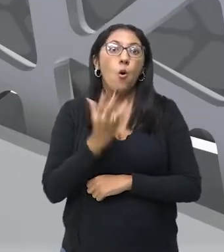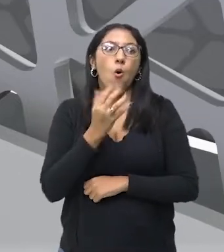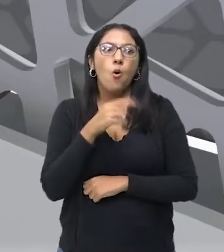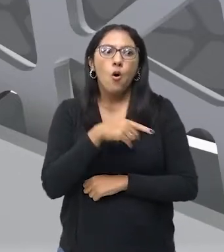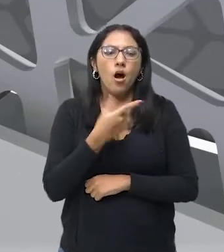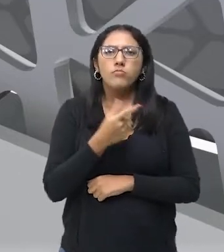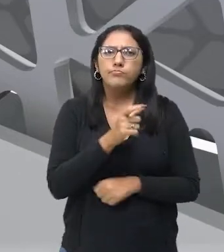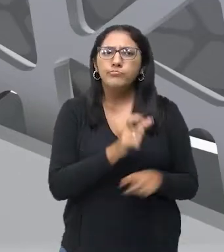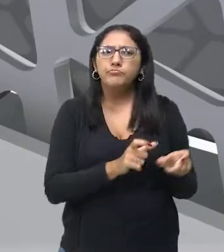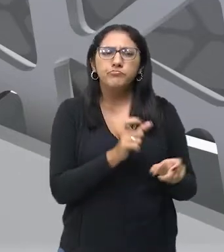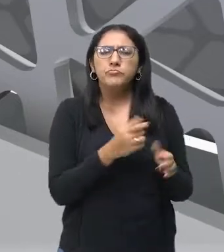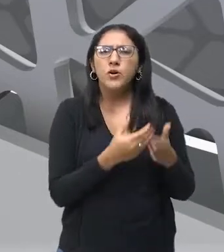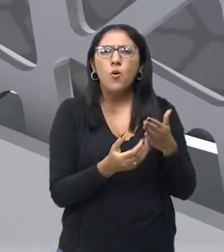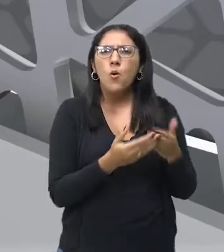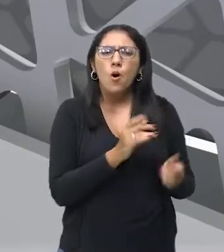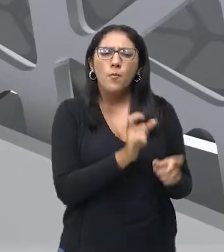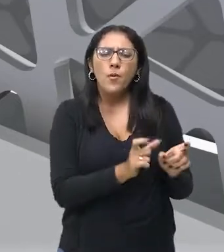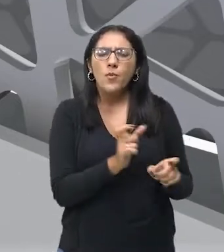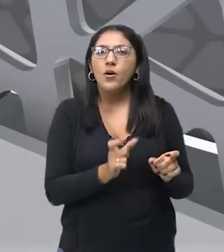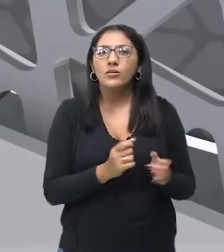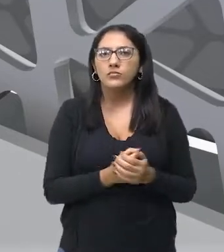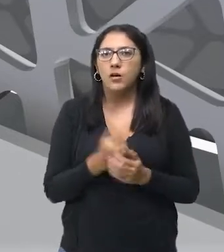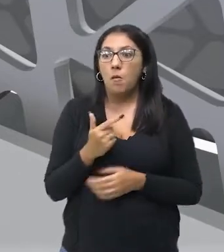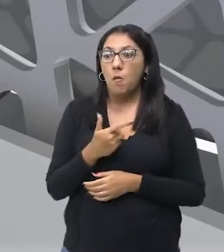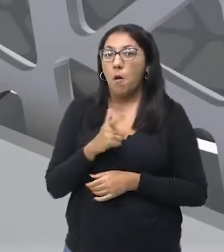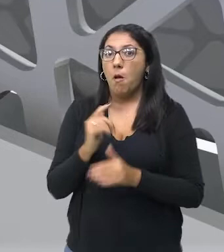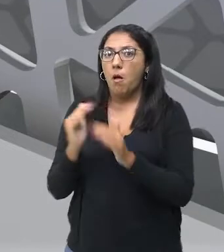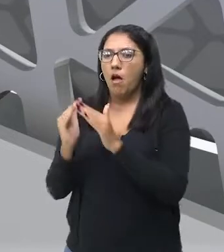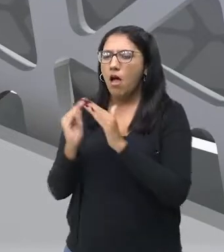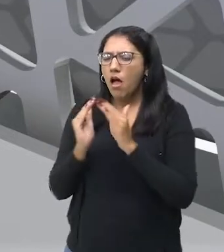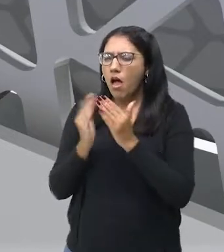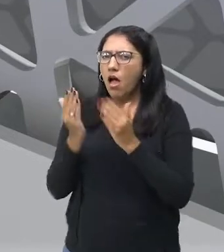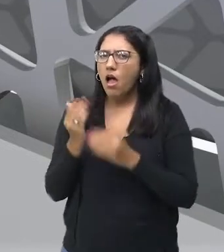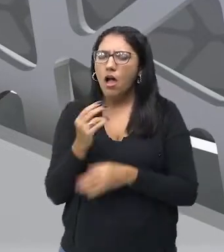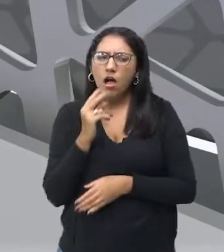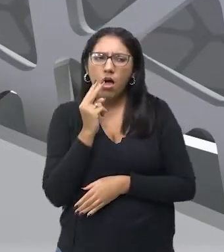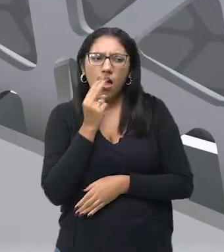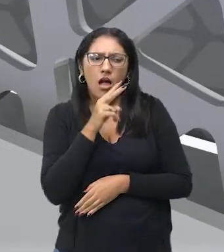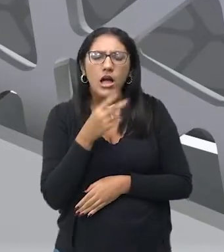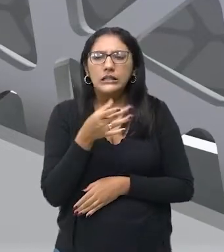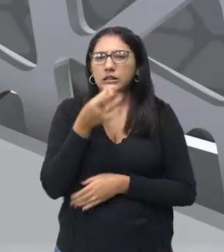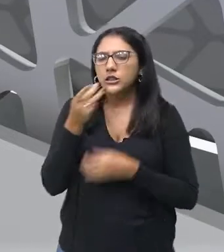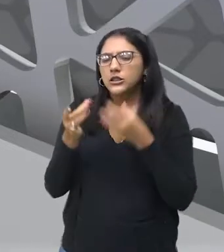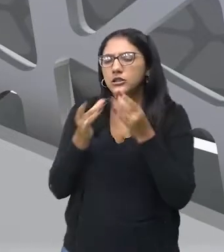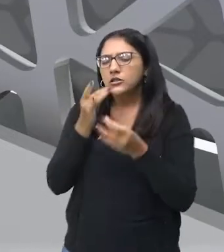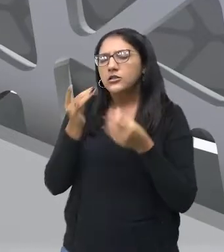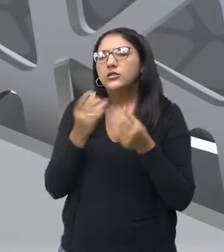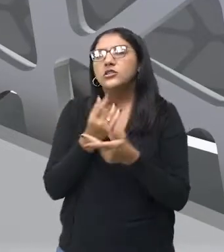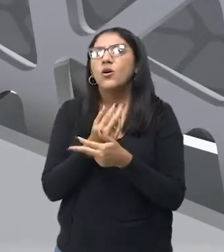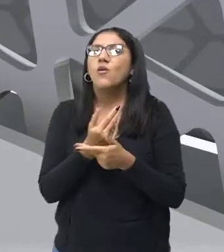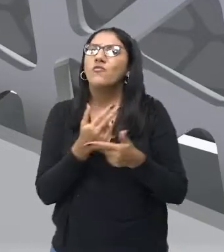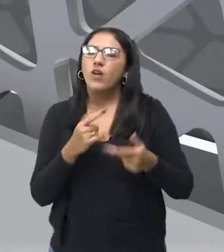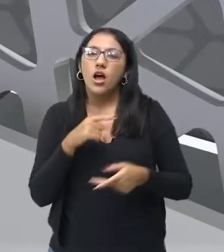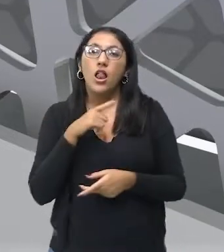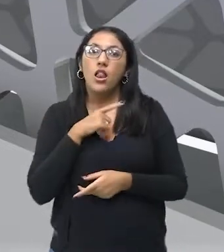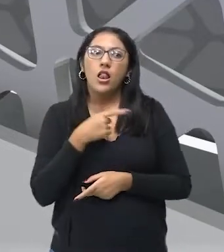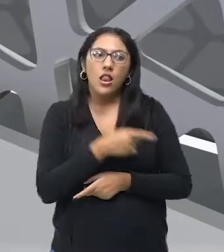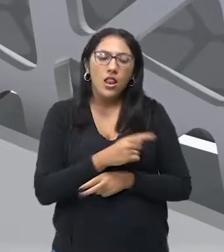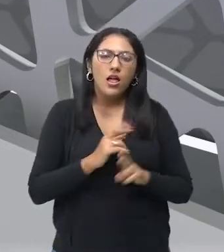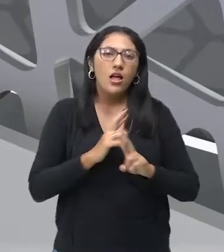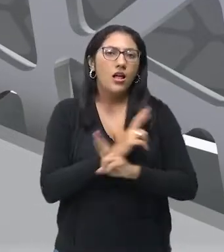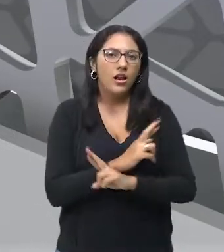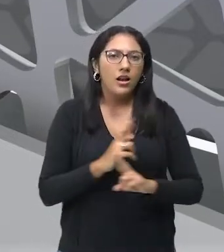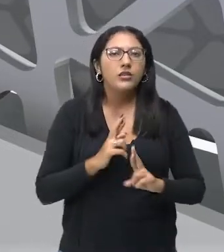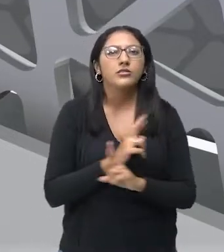com alguém. E aí as pessoas vão comentando e vão emitindo as suas opiniões a respeito daquele